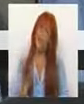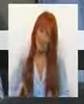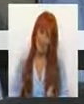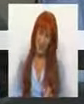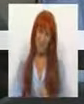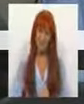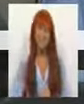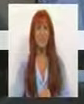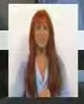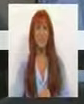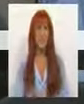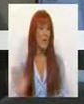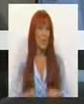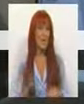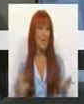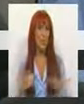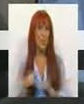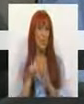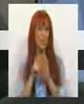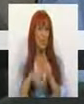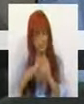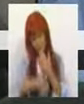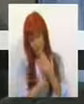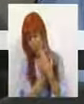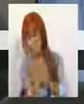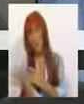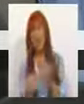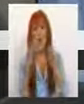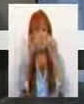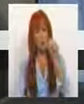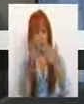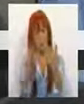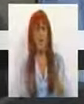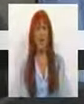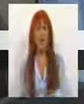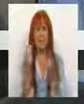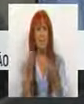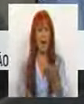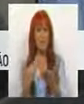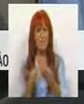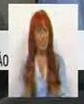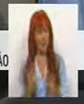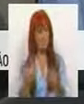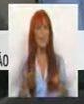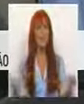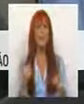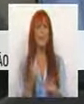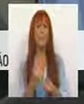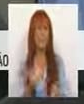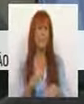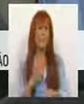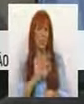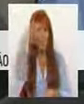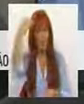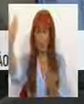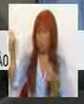mais pelos princípios que elenca, pela declaração que apresenta, pela proposta que é apresentada, não só pelo Sr. Professor, mas